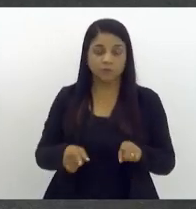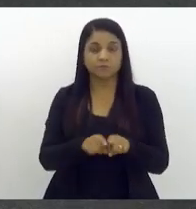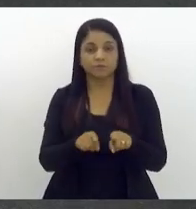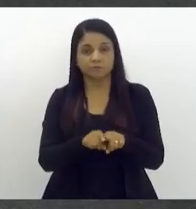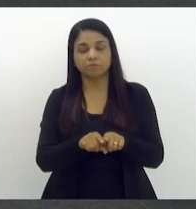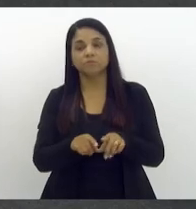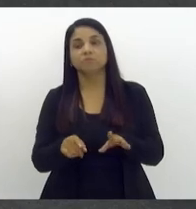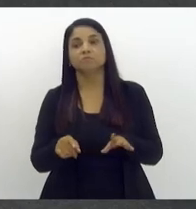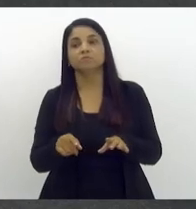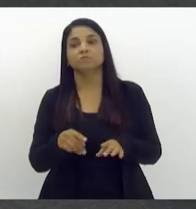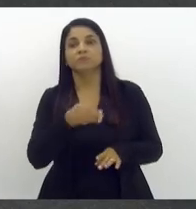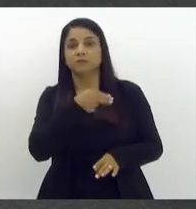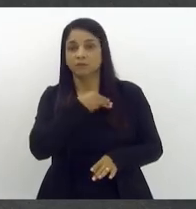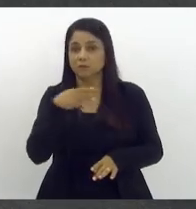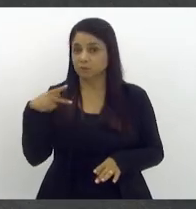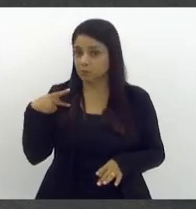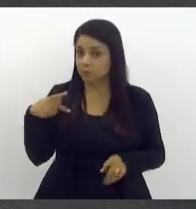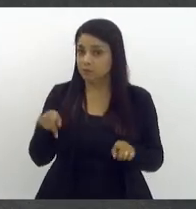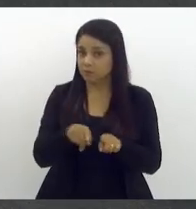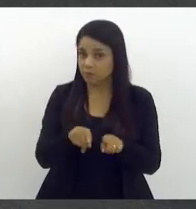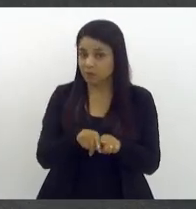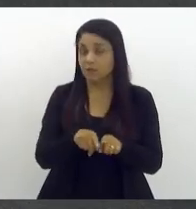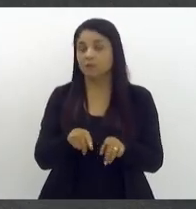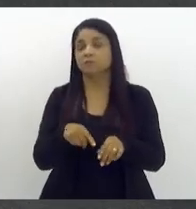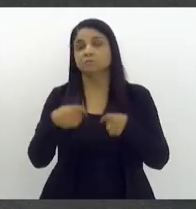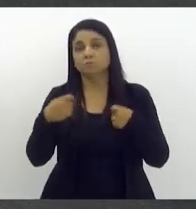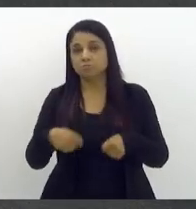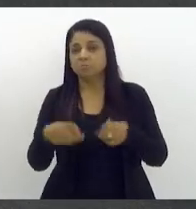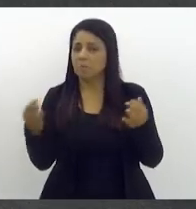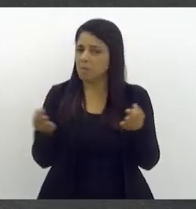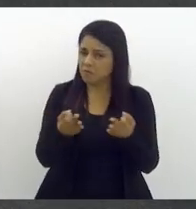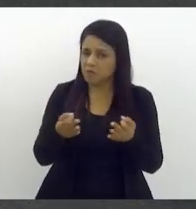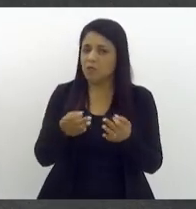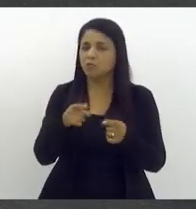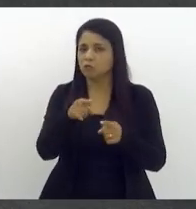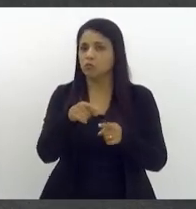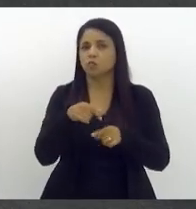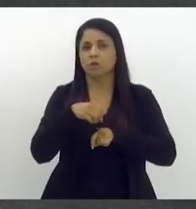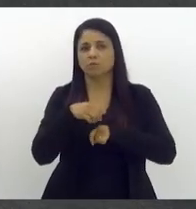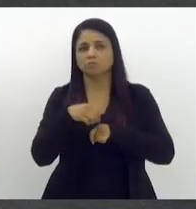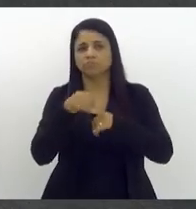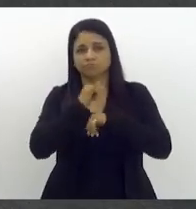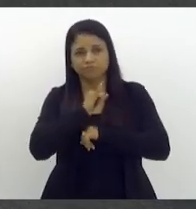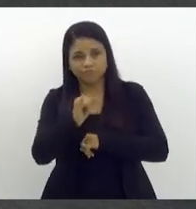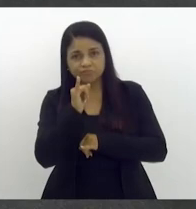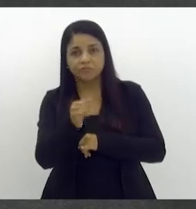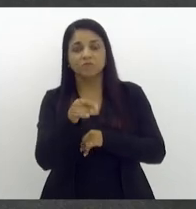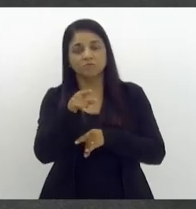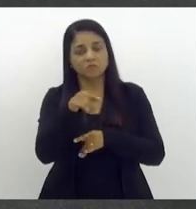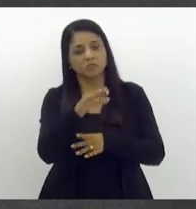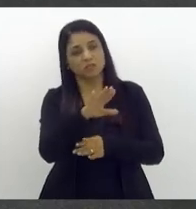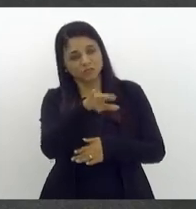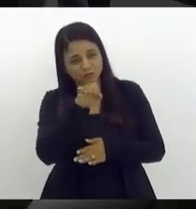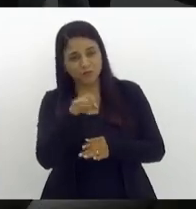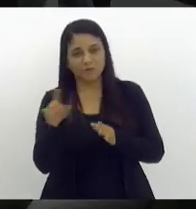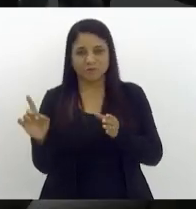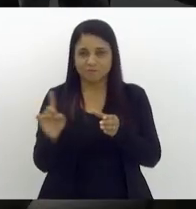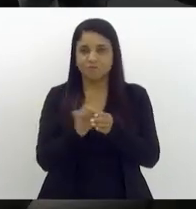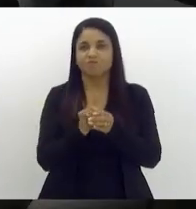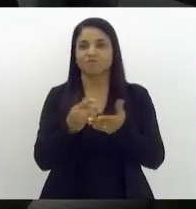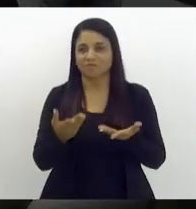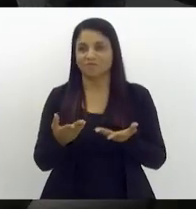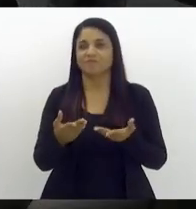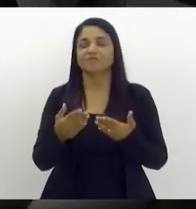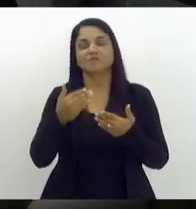vossa proposição é perfeita, temos feito, faremos mais, Vossa Excelência está convocada. Muito obrigada,